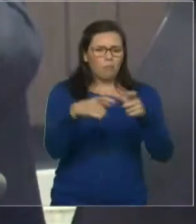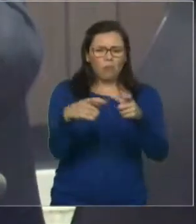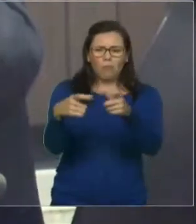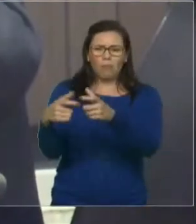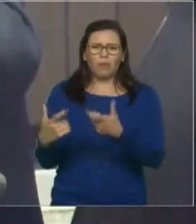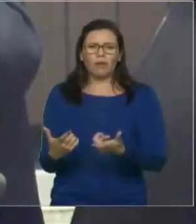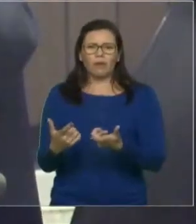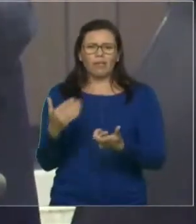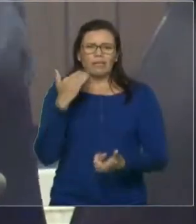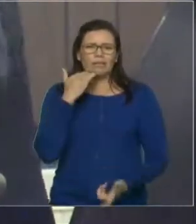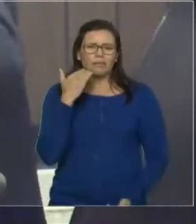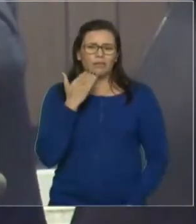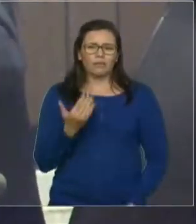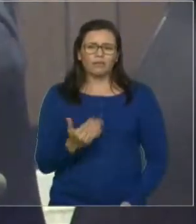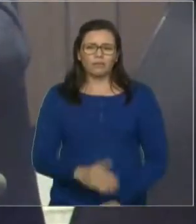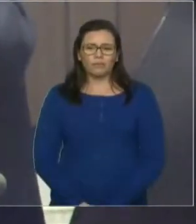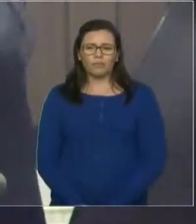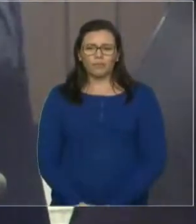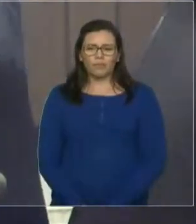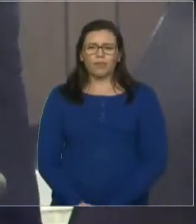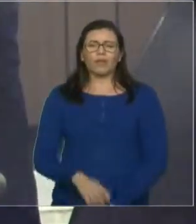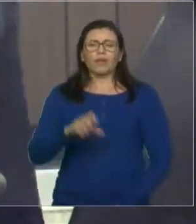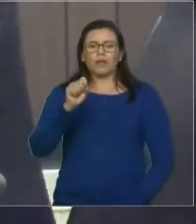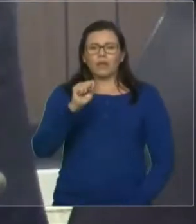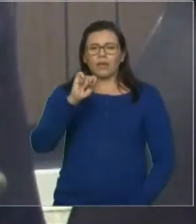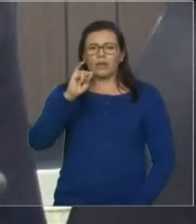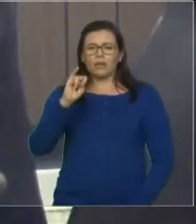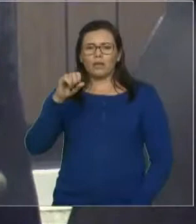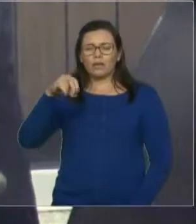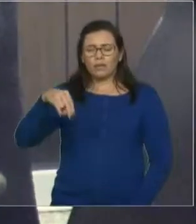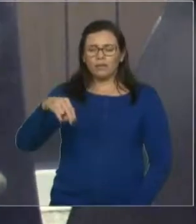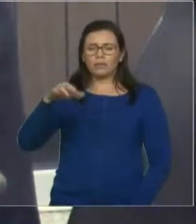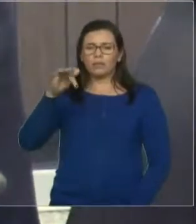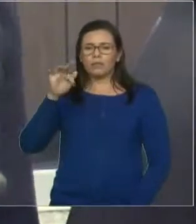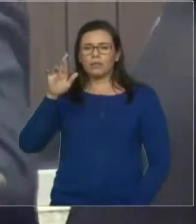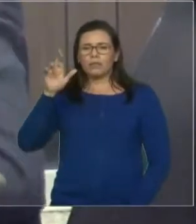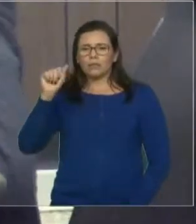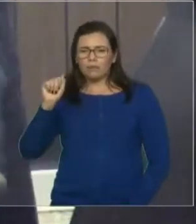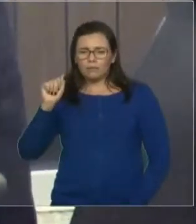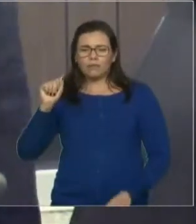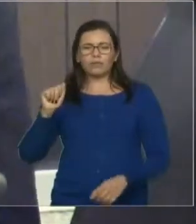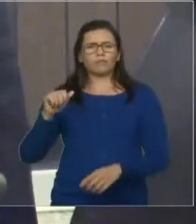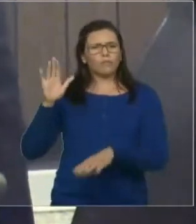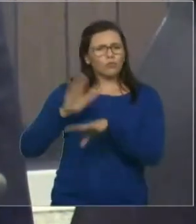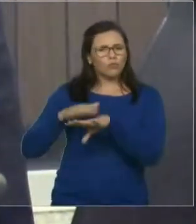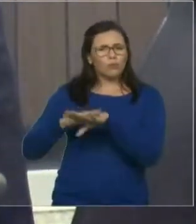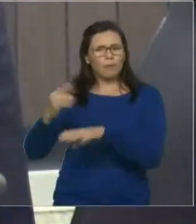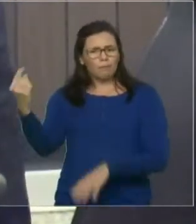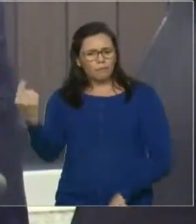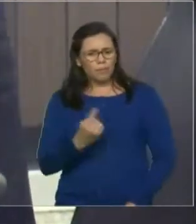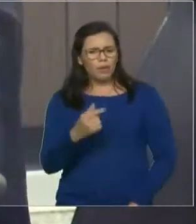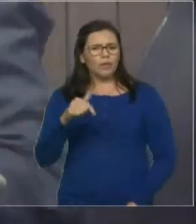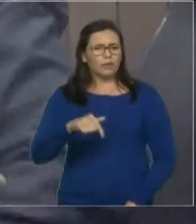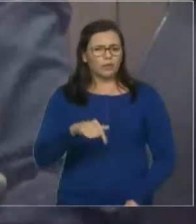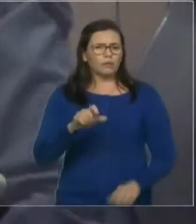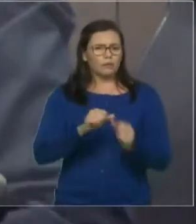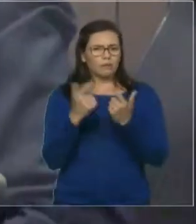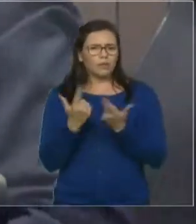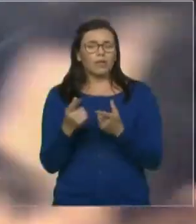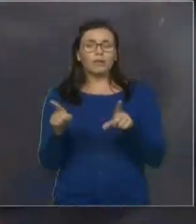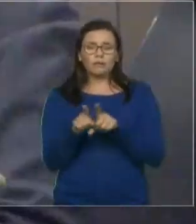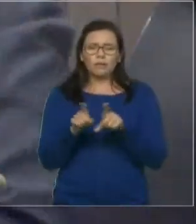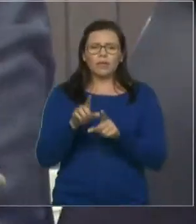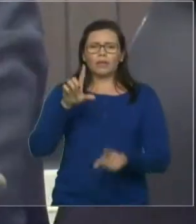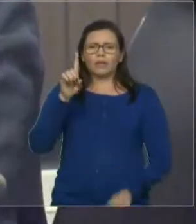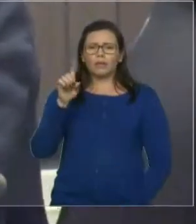DENIT, CINFRA, e tratar com muita responsabilidade, com muita seriedade, e não só a cobrança, mas a